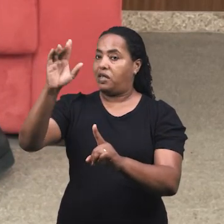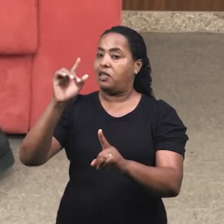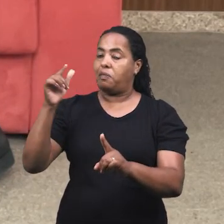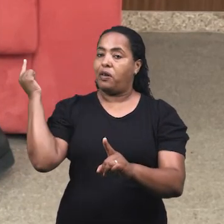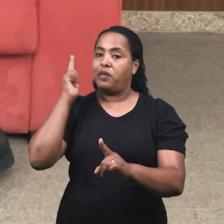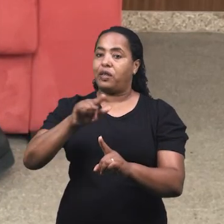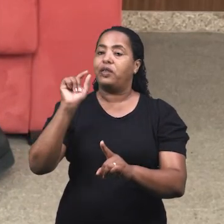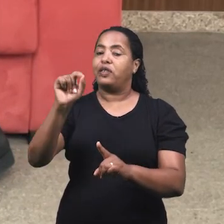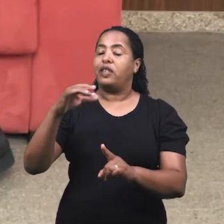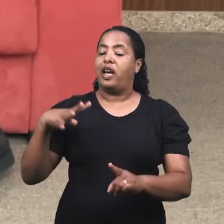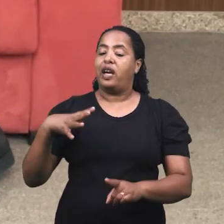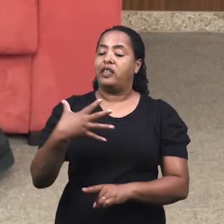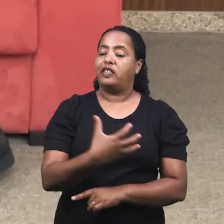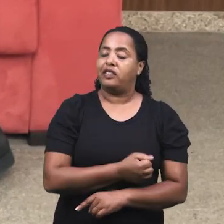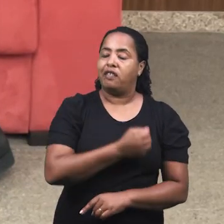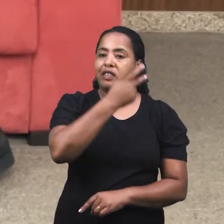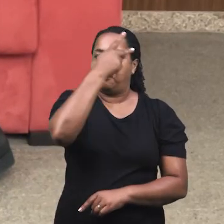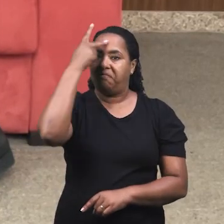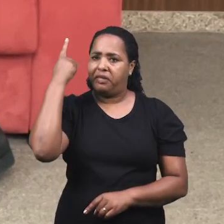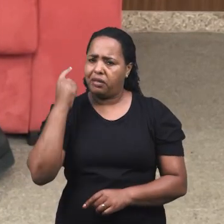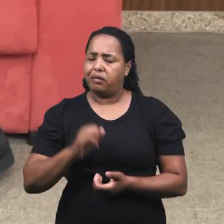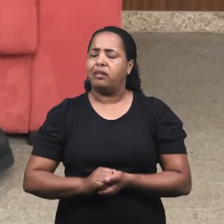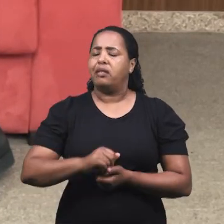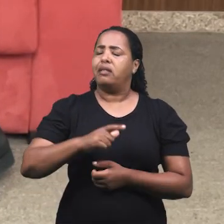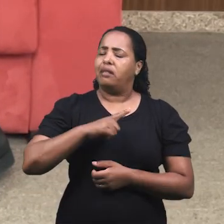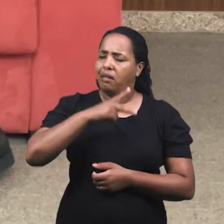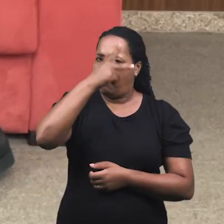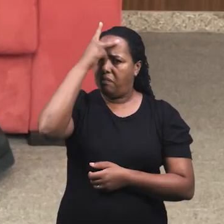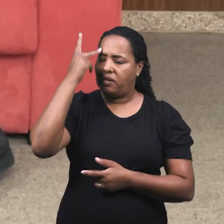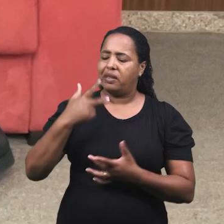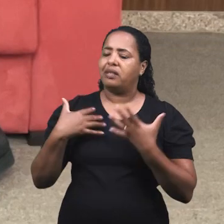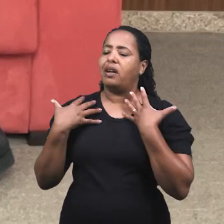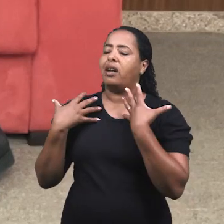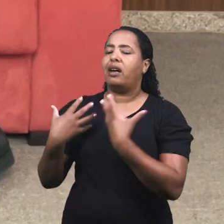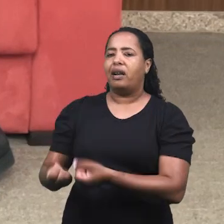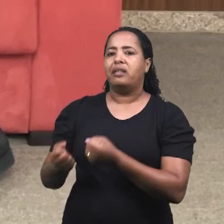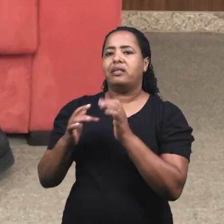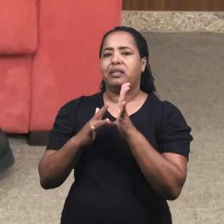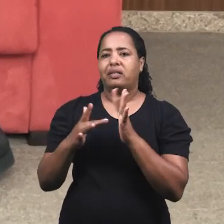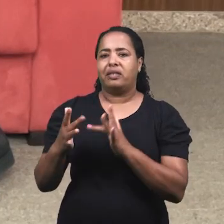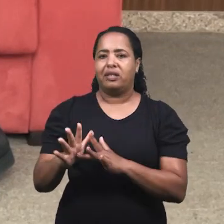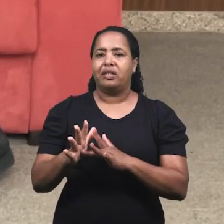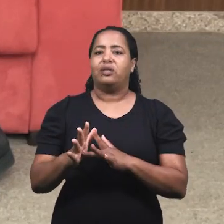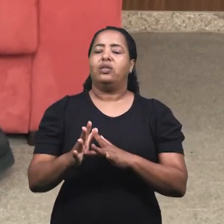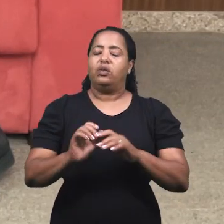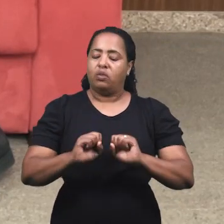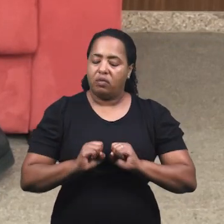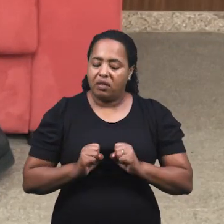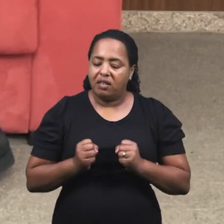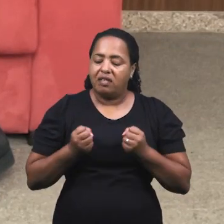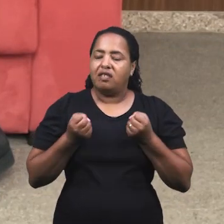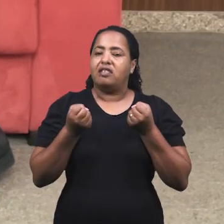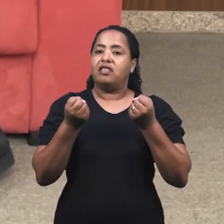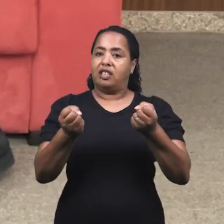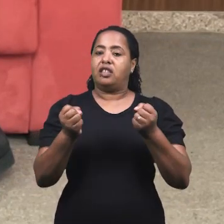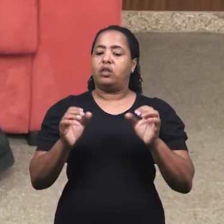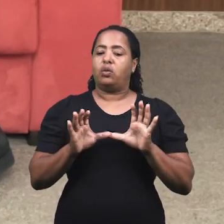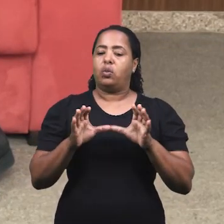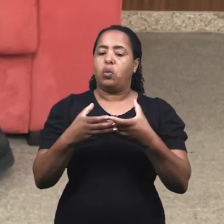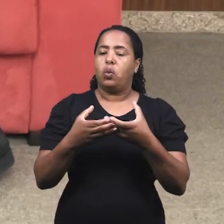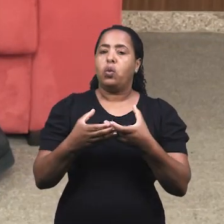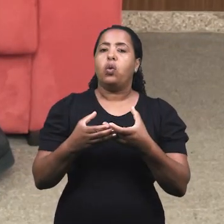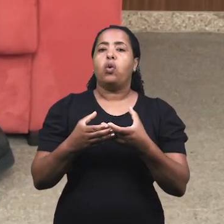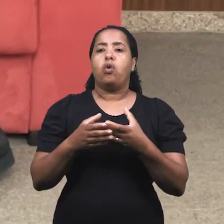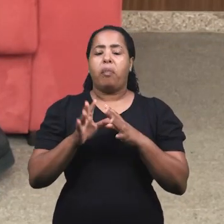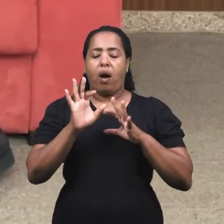o objetivo principal ele tem sido alcançado, que é a salvação de vidas se entregando ao Senhor, a dedicação